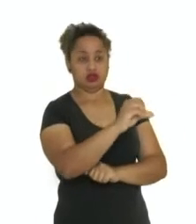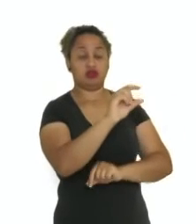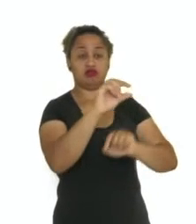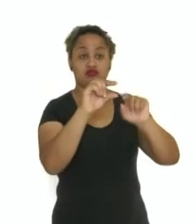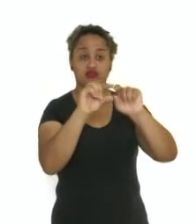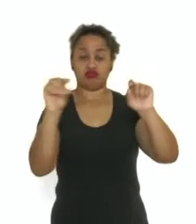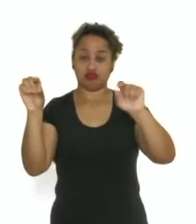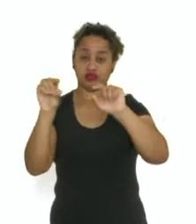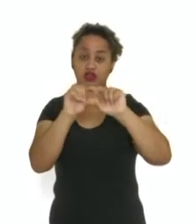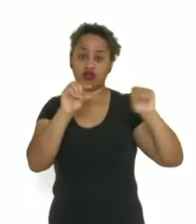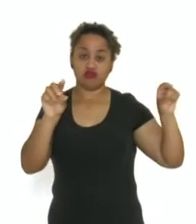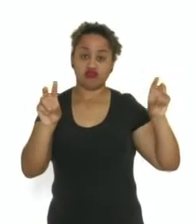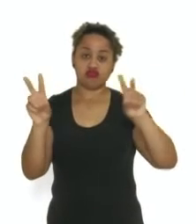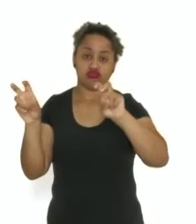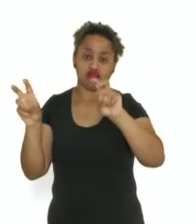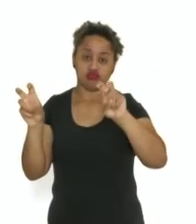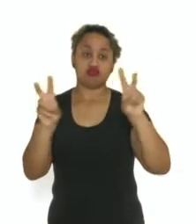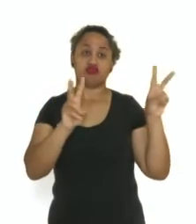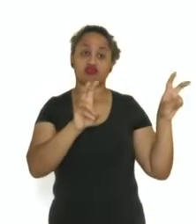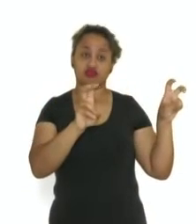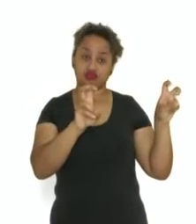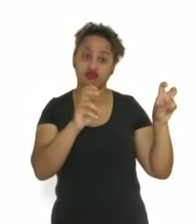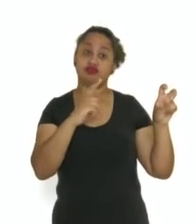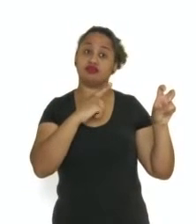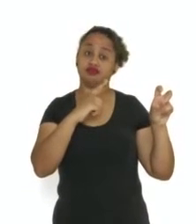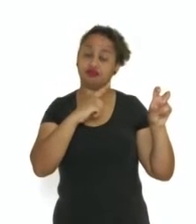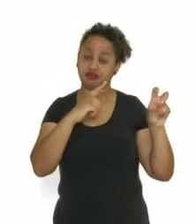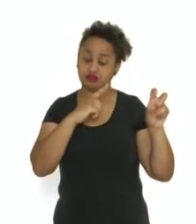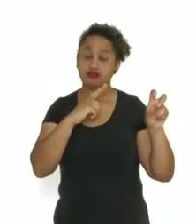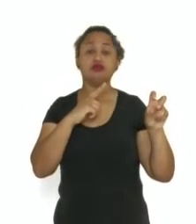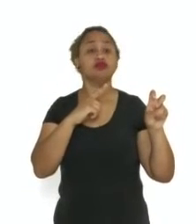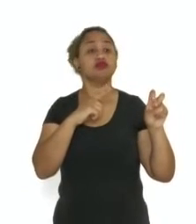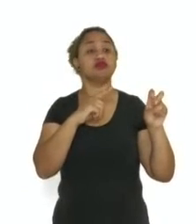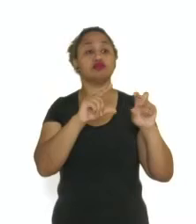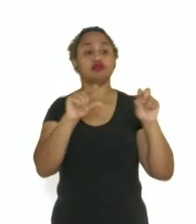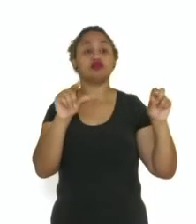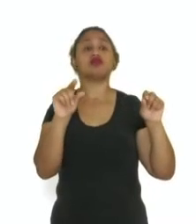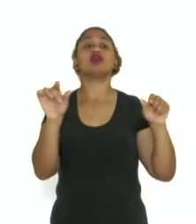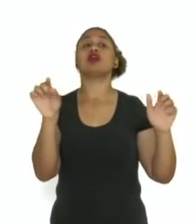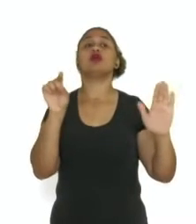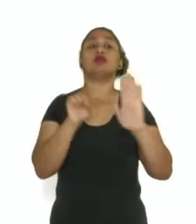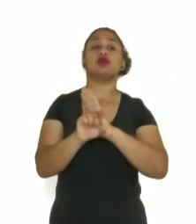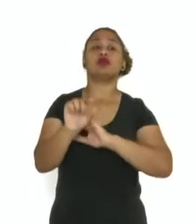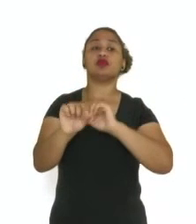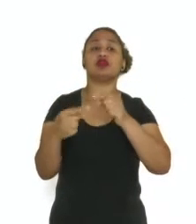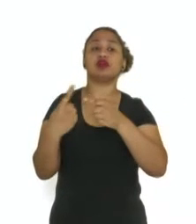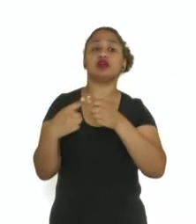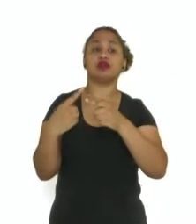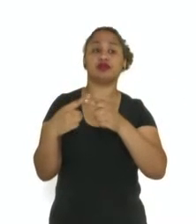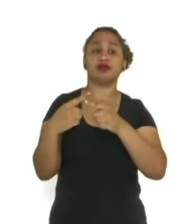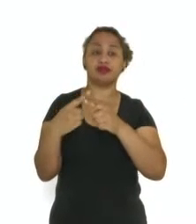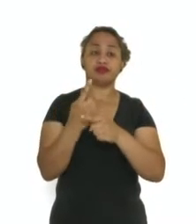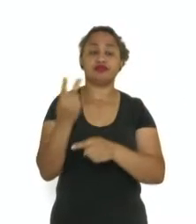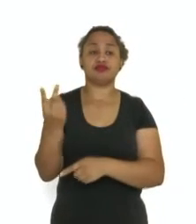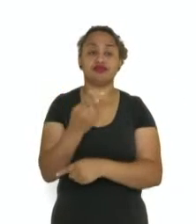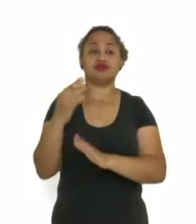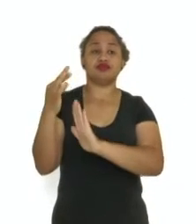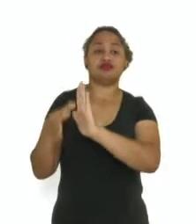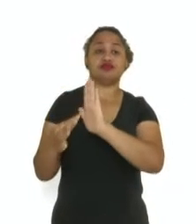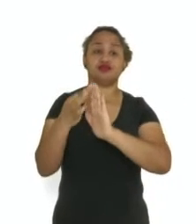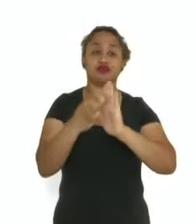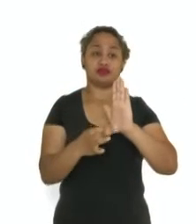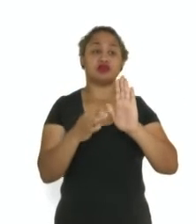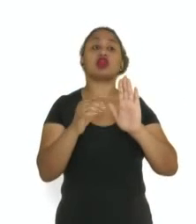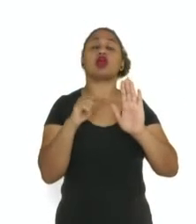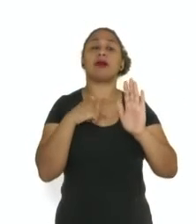né? Artigo 23 da Declaração e artigo 69 do Estatuto. E a seguinte pergunta: por que esses